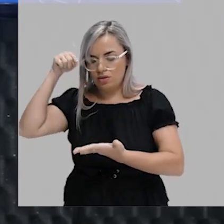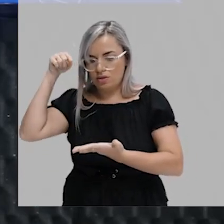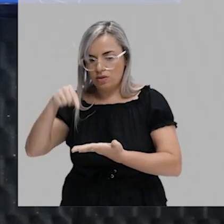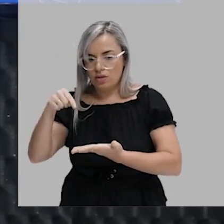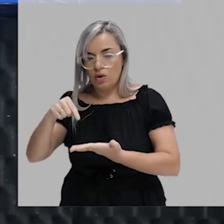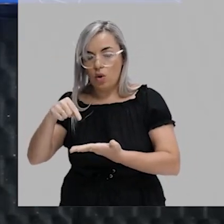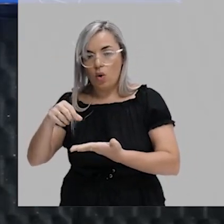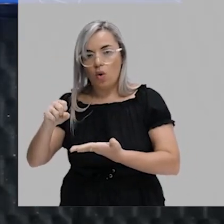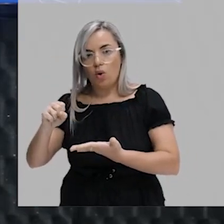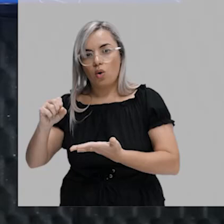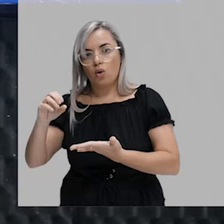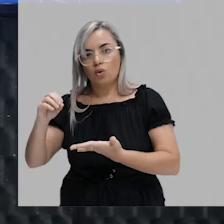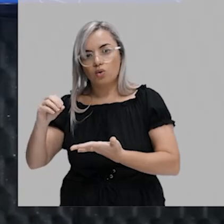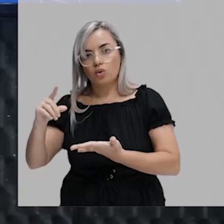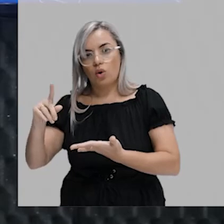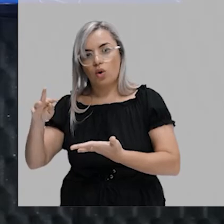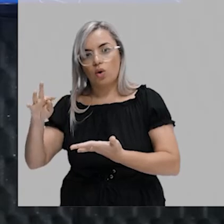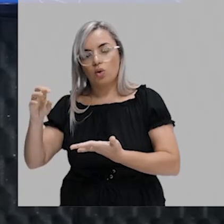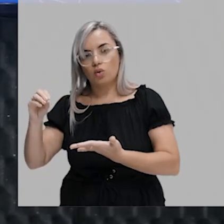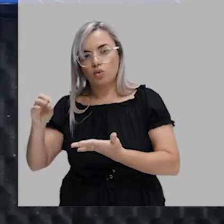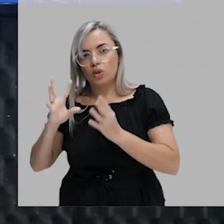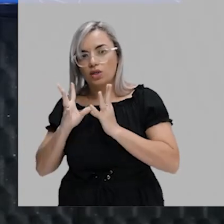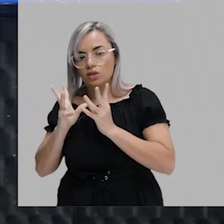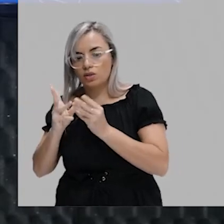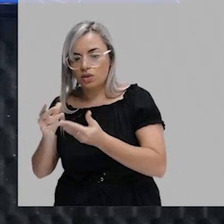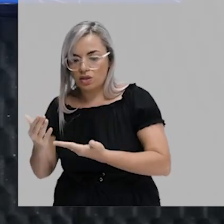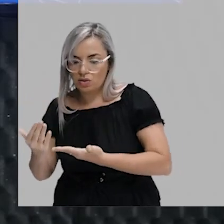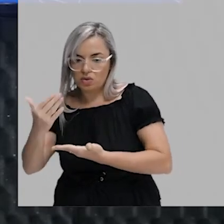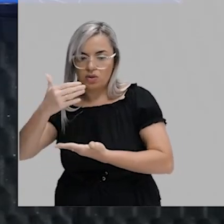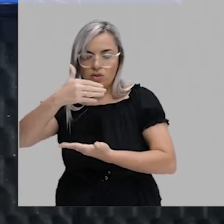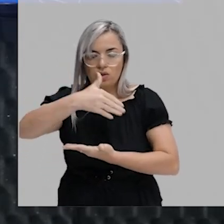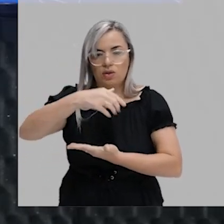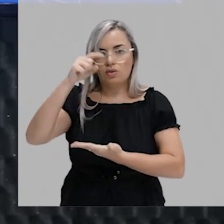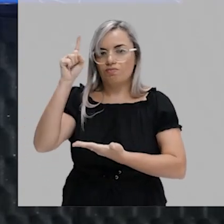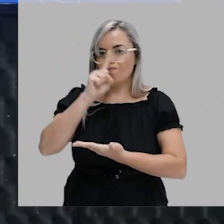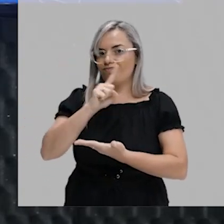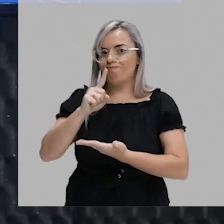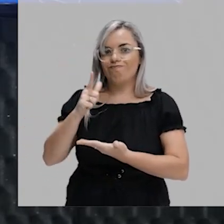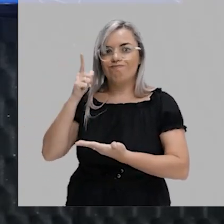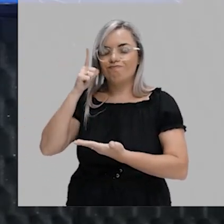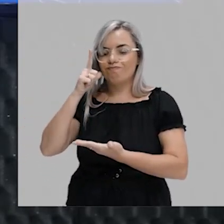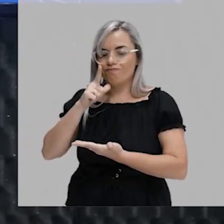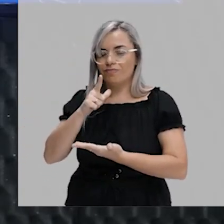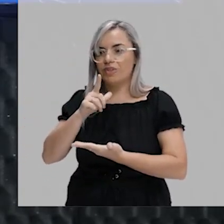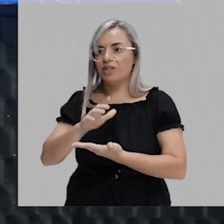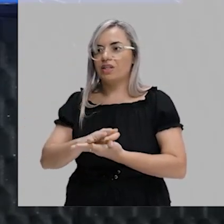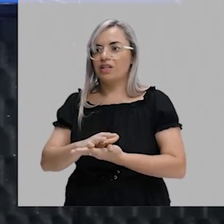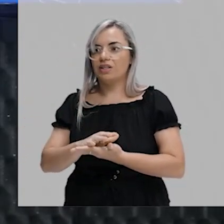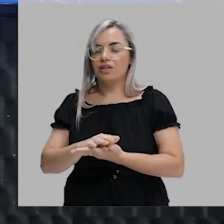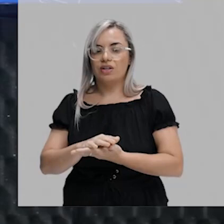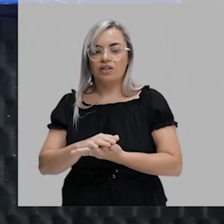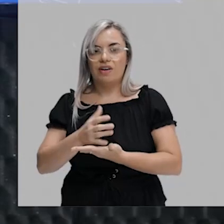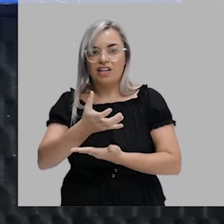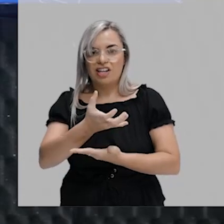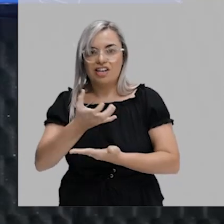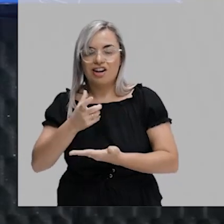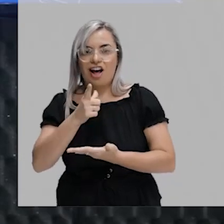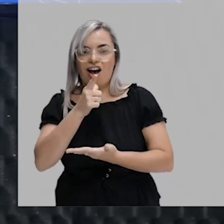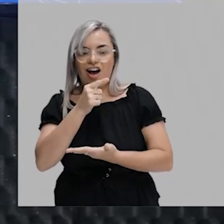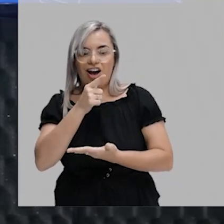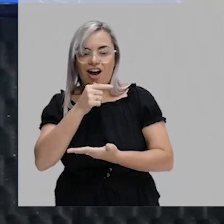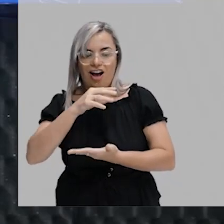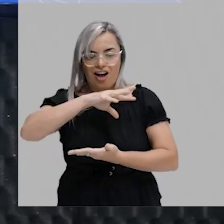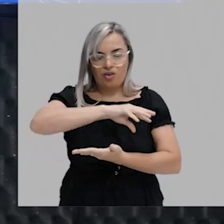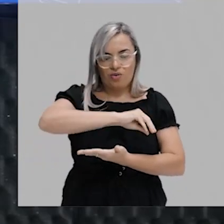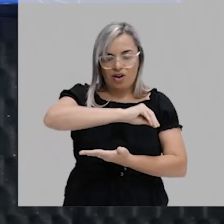aqui não consegue ir para cá, então o que ele vai fazer? Ele vai puxar a água dessa solução. Ou